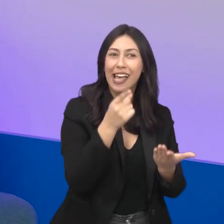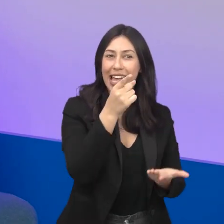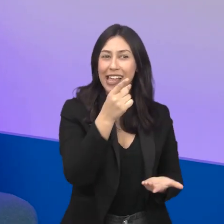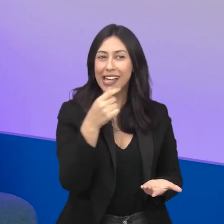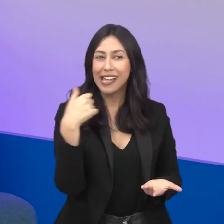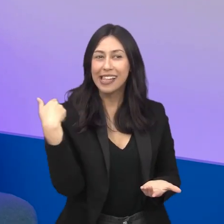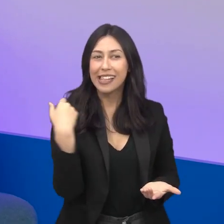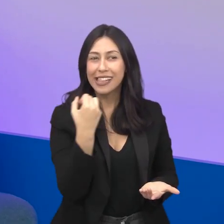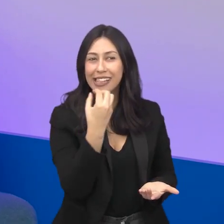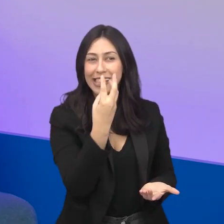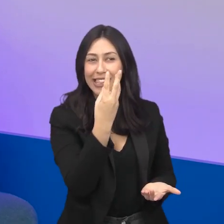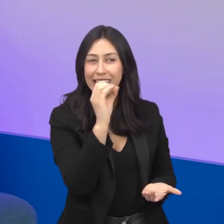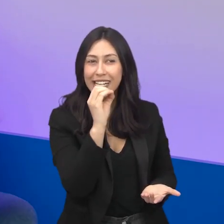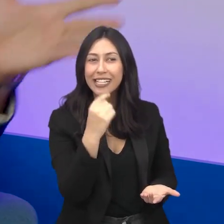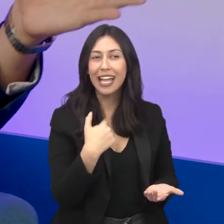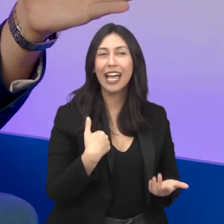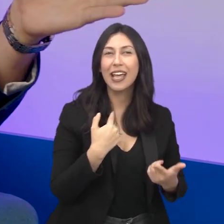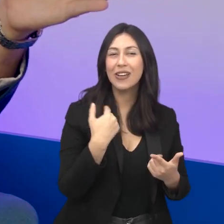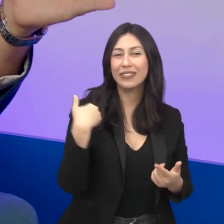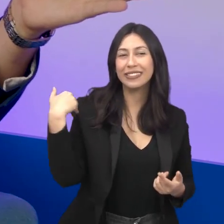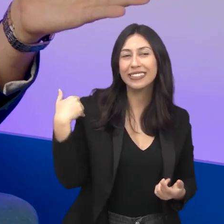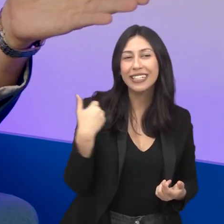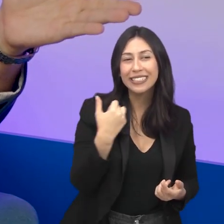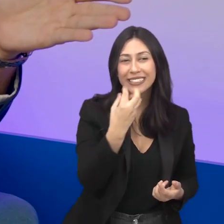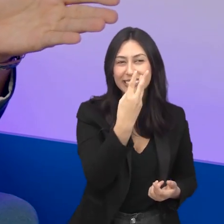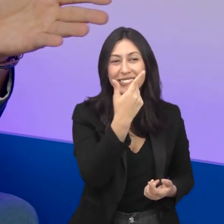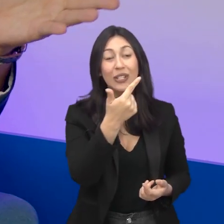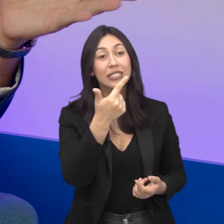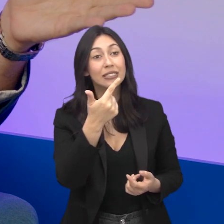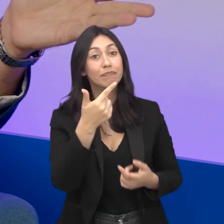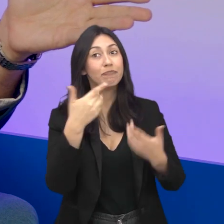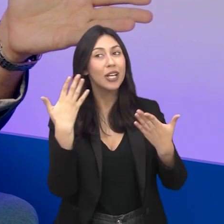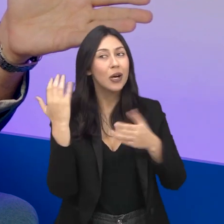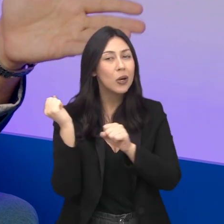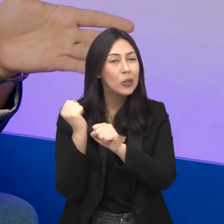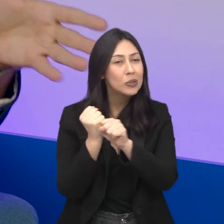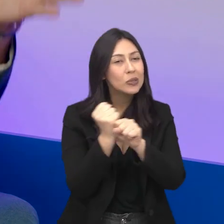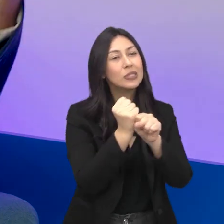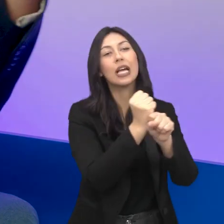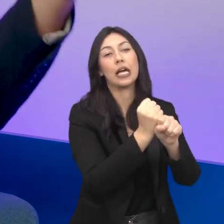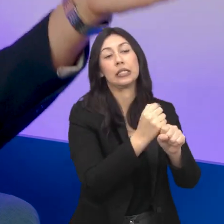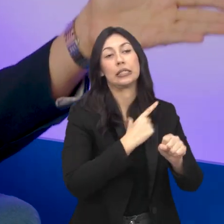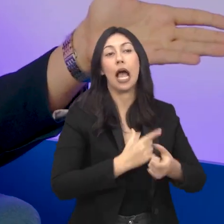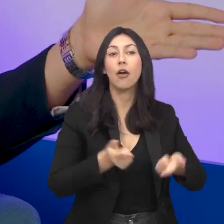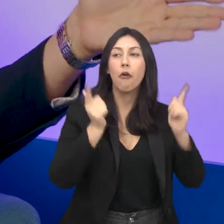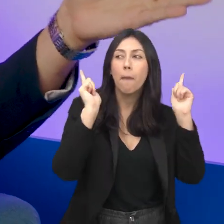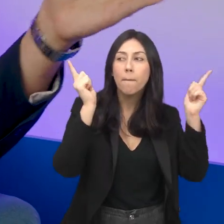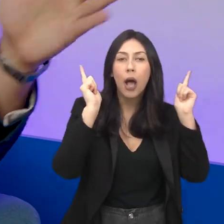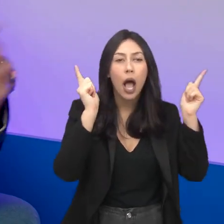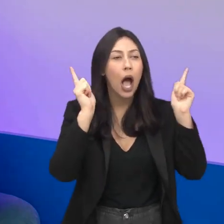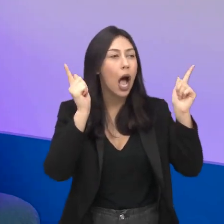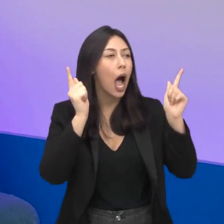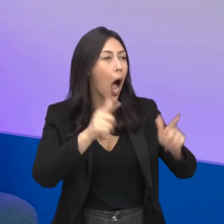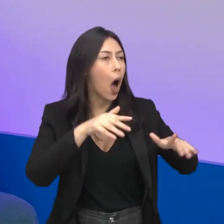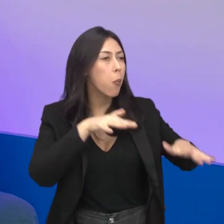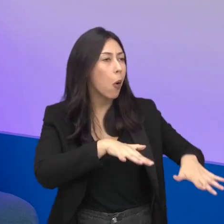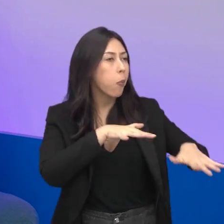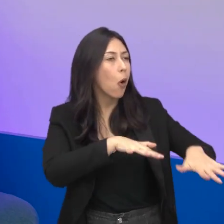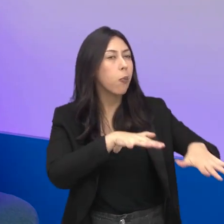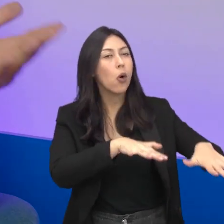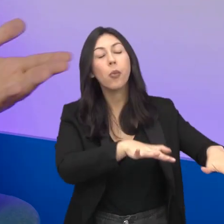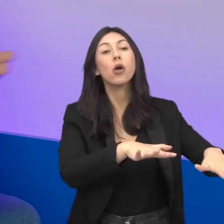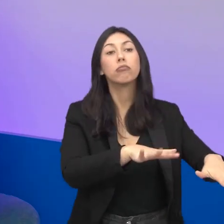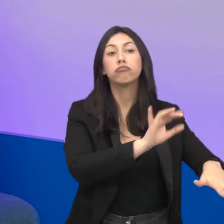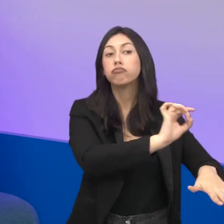30, eu estou com 32 agora, que nos últimos 10 anos a gente teve as manifestações, né, começou pelo passe livre, né, cada um tem uma